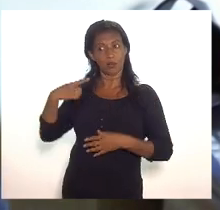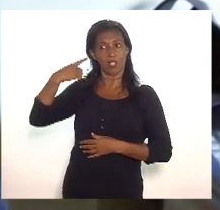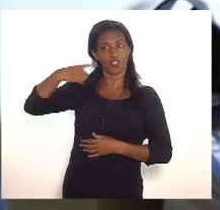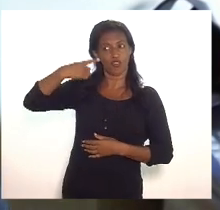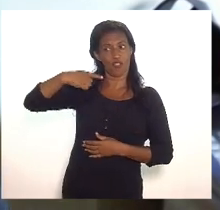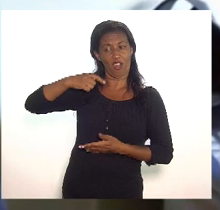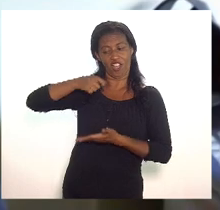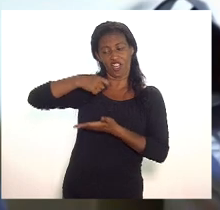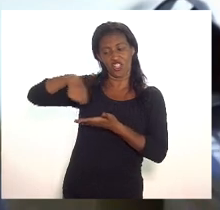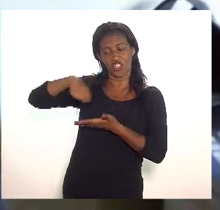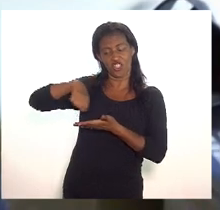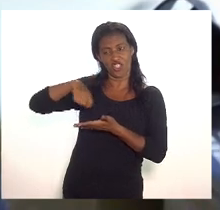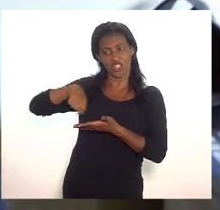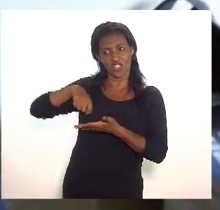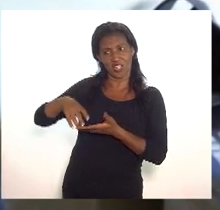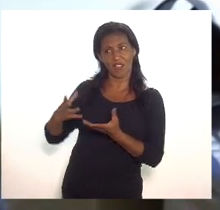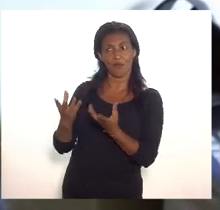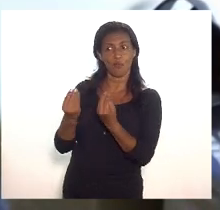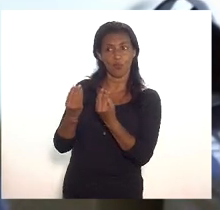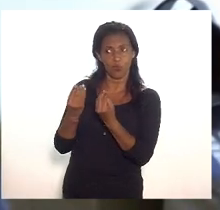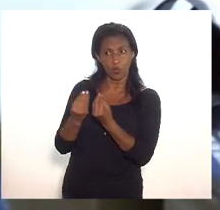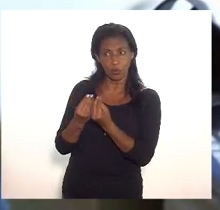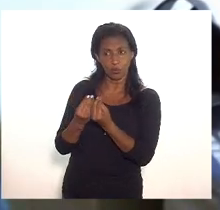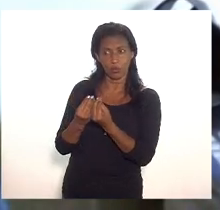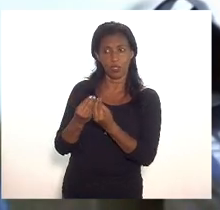é porque tem pouco a dizer.